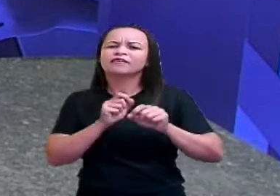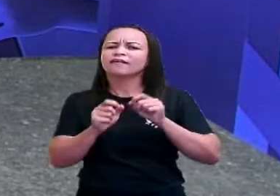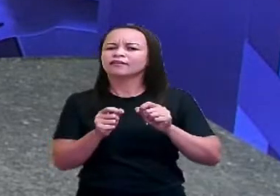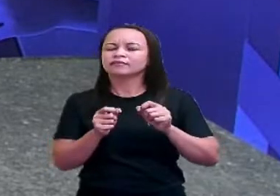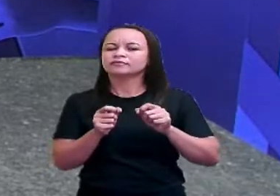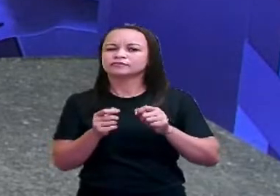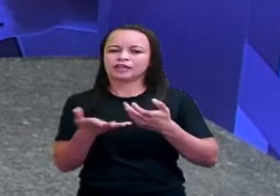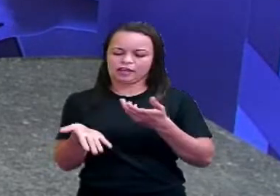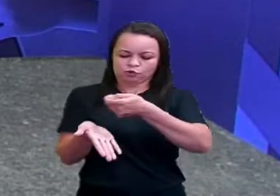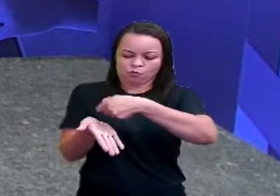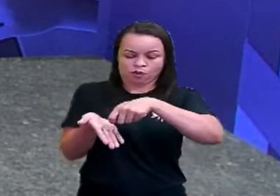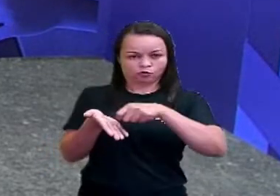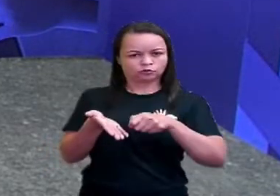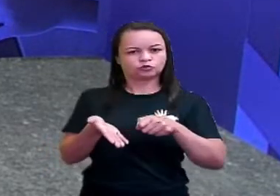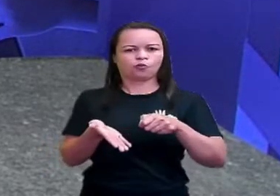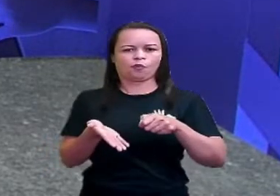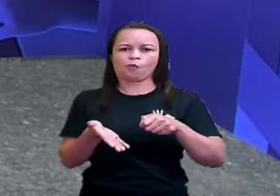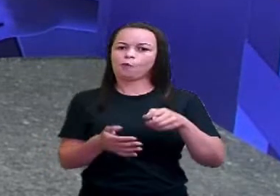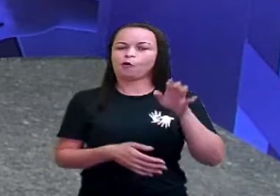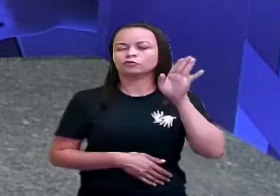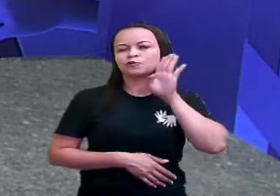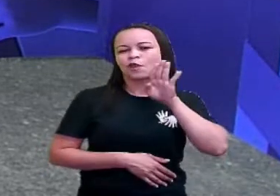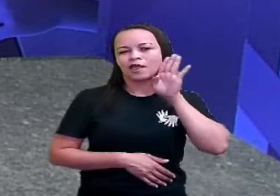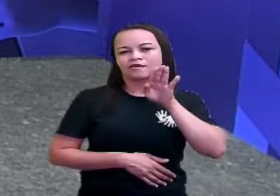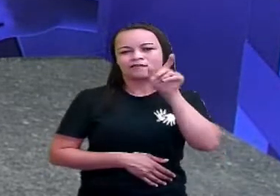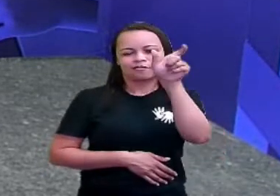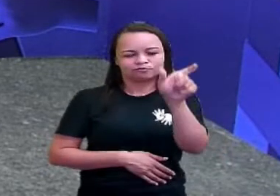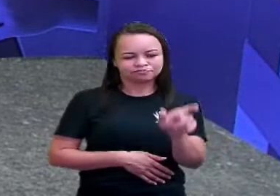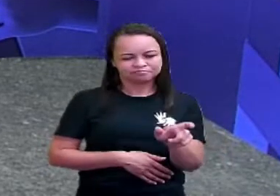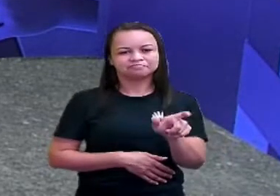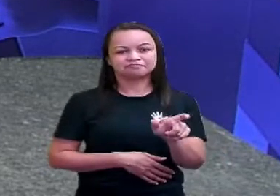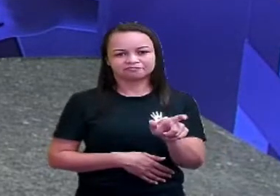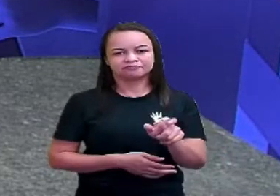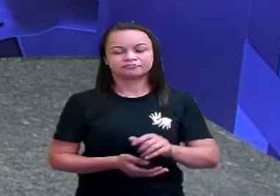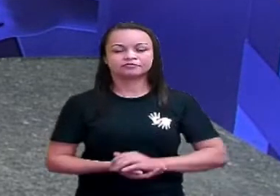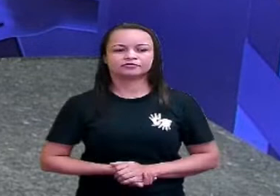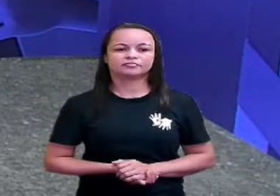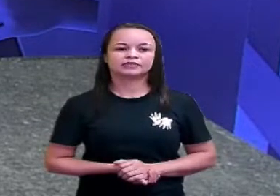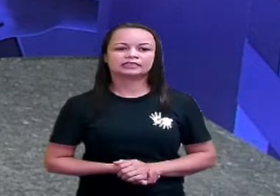autor muito legal. Ele se chama